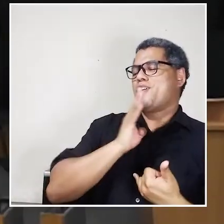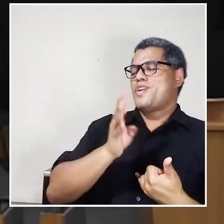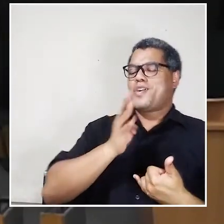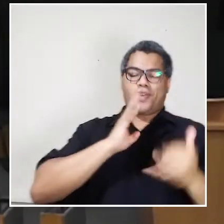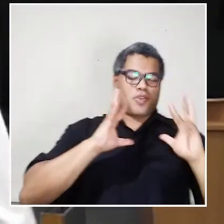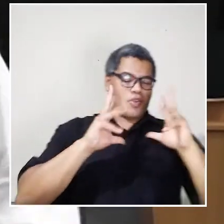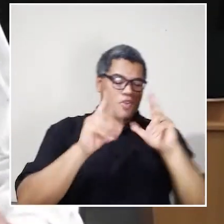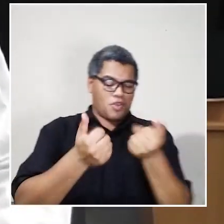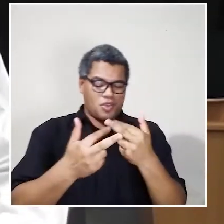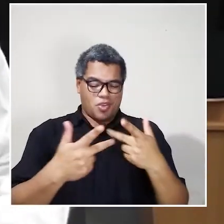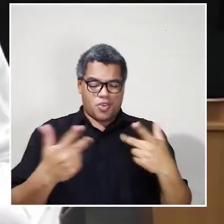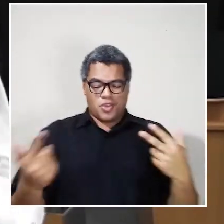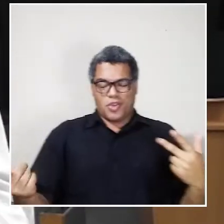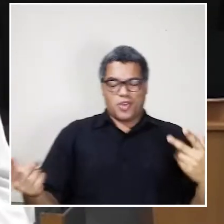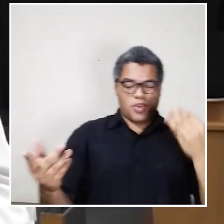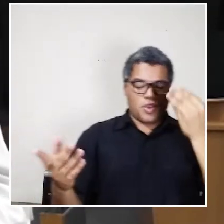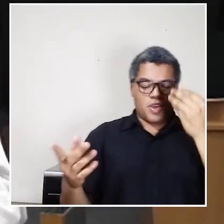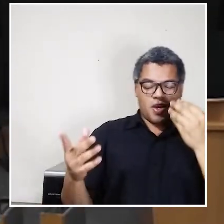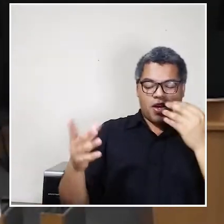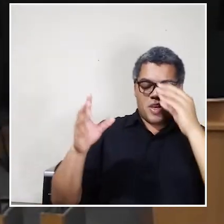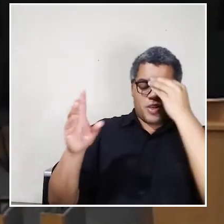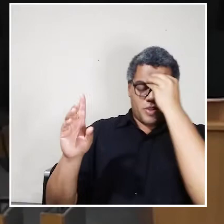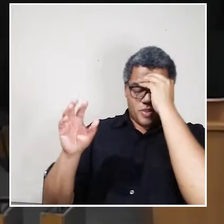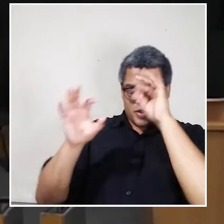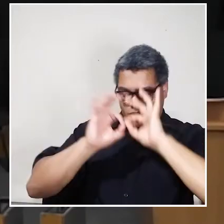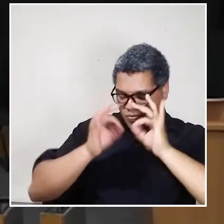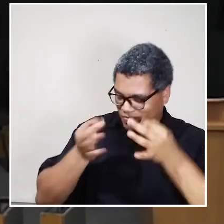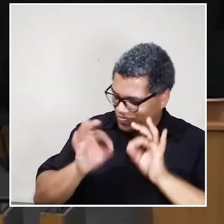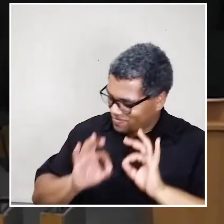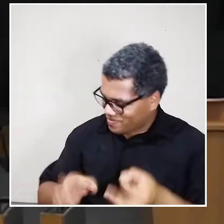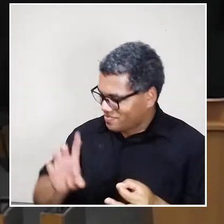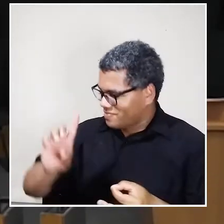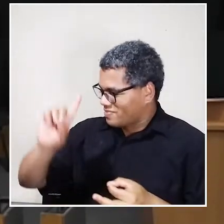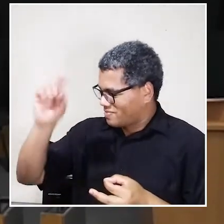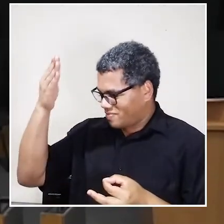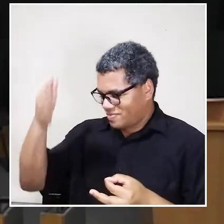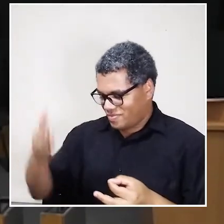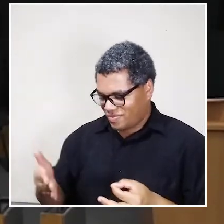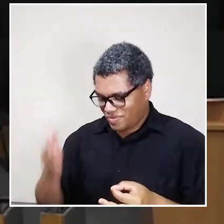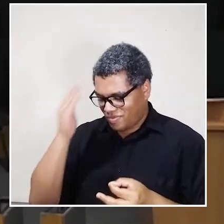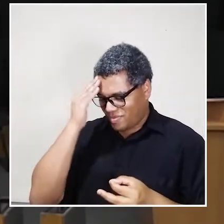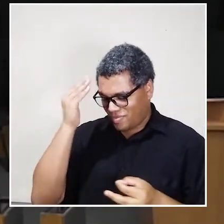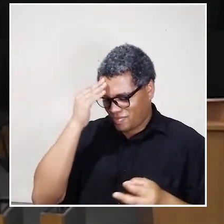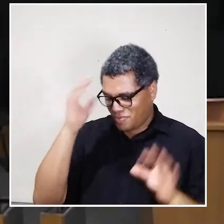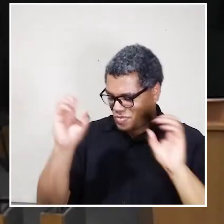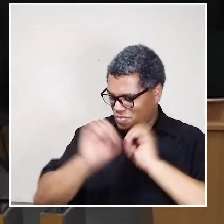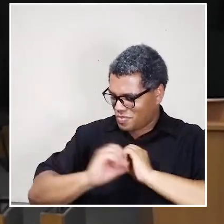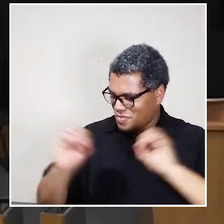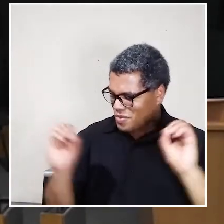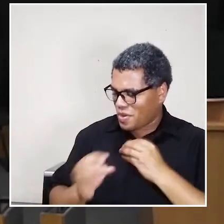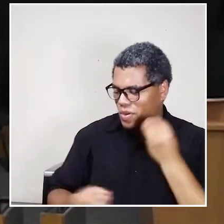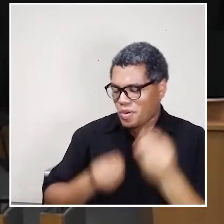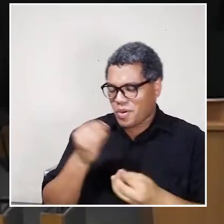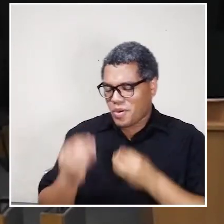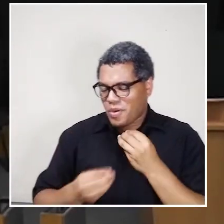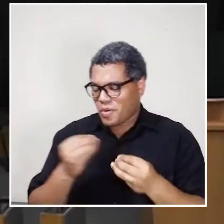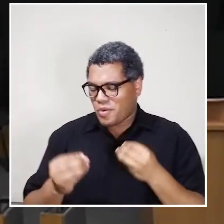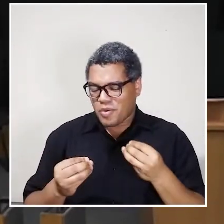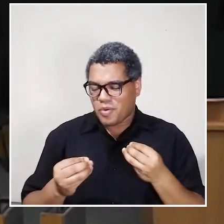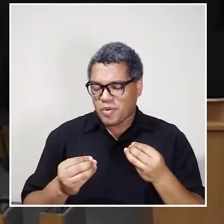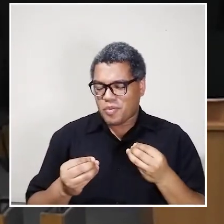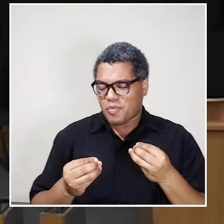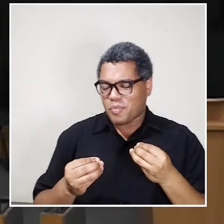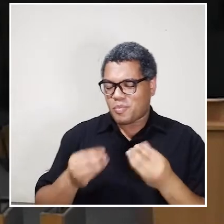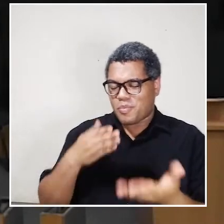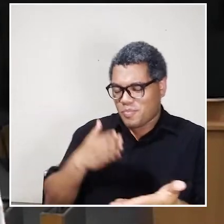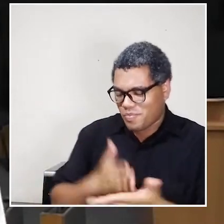as coisas, sequer se humilham diante do Senhor, dizem assim: Senhor, não estamos entendendo nada, não sabemos como é que vamos sair disso, nos ajuda,